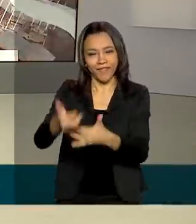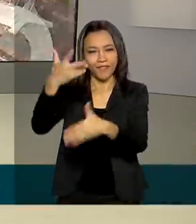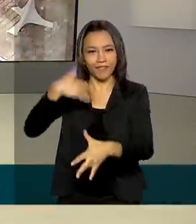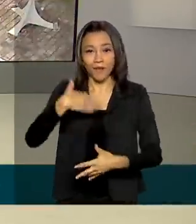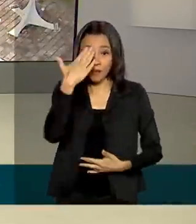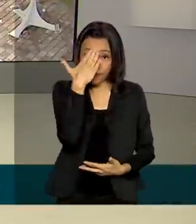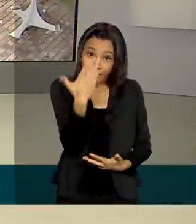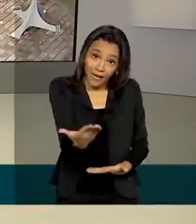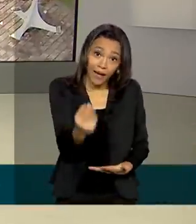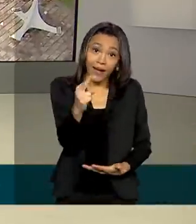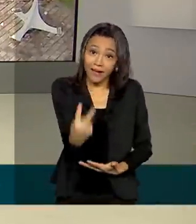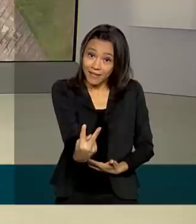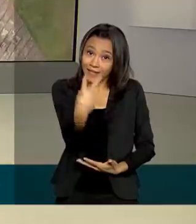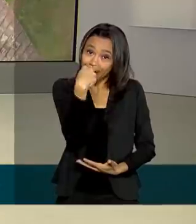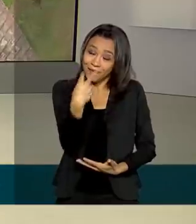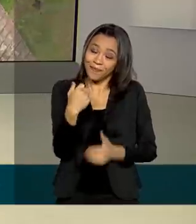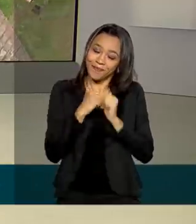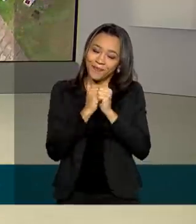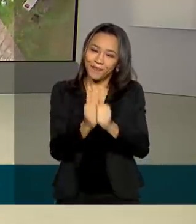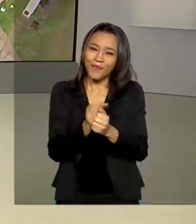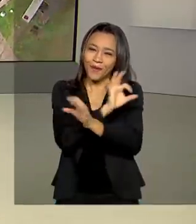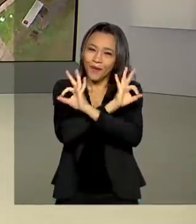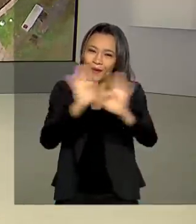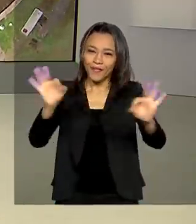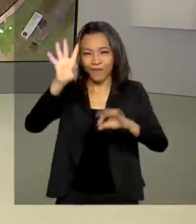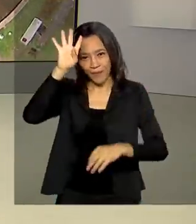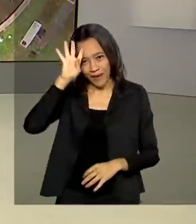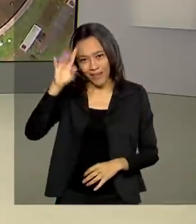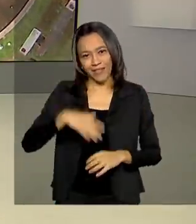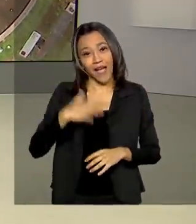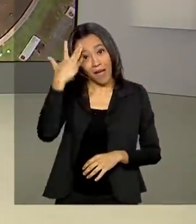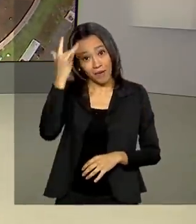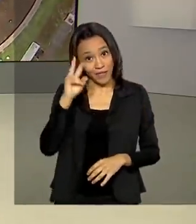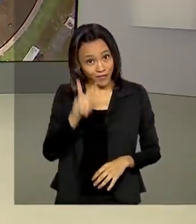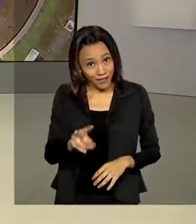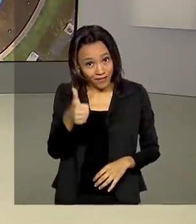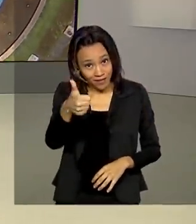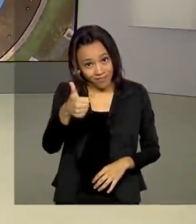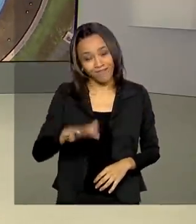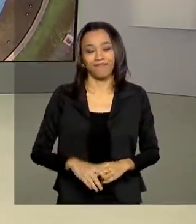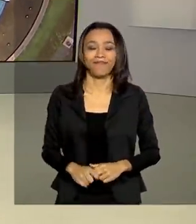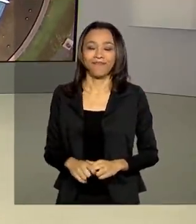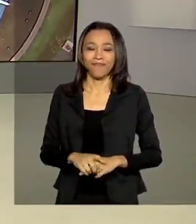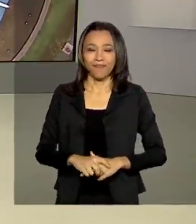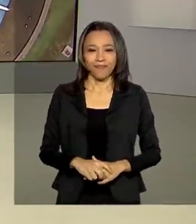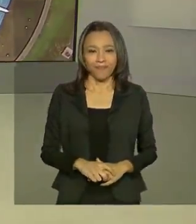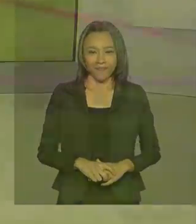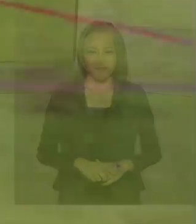sociais. Obrigada pela sua audiência e pela sua companhia. Ótima quarta-feira. Nos vemos amanhã. Até lá!